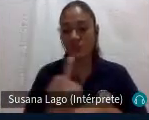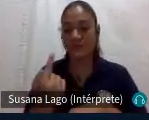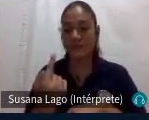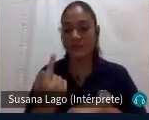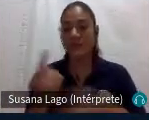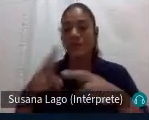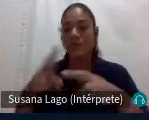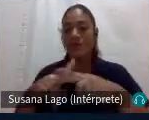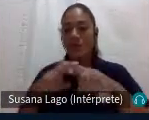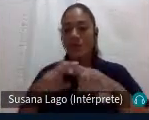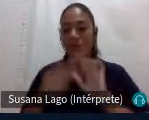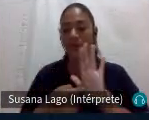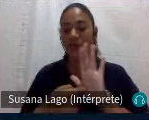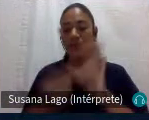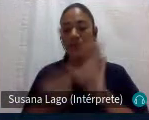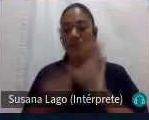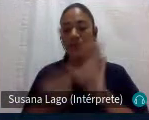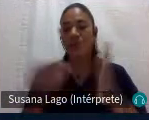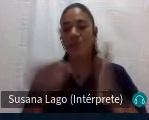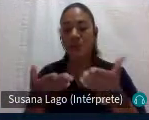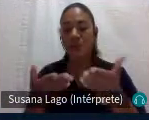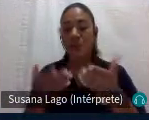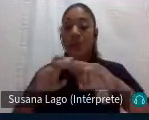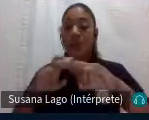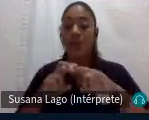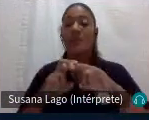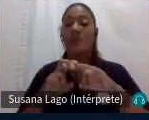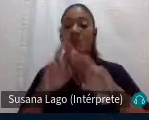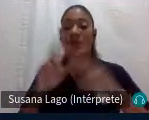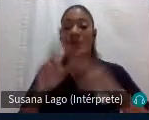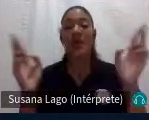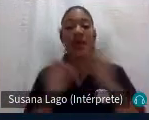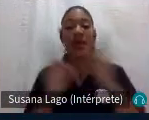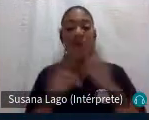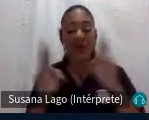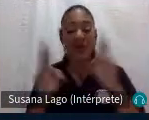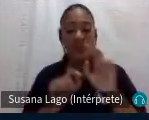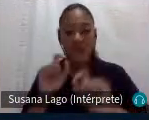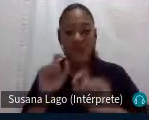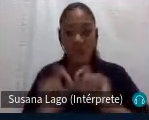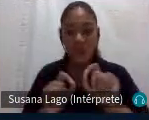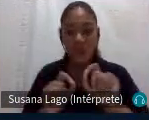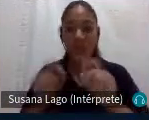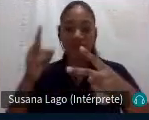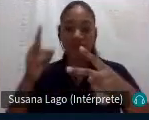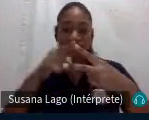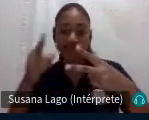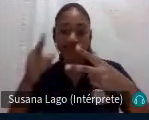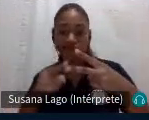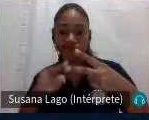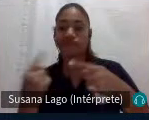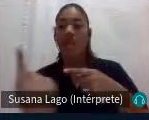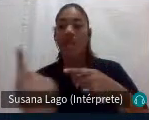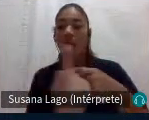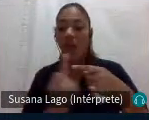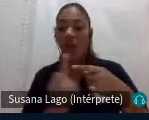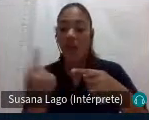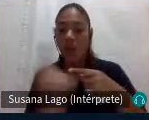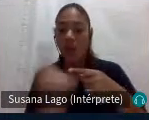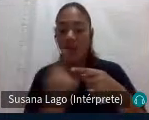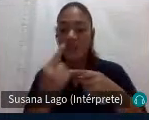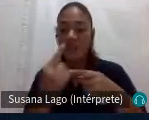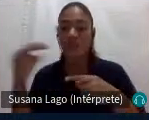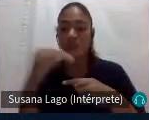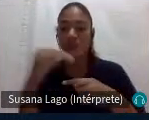ele fala da relação de transmissão do redutor, que é o quê? Se tem rotações por minuto no motor, por exemplo, no N1, vamos